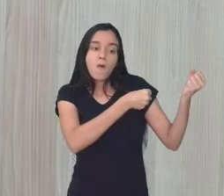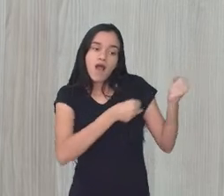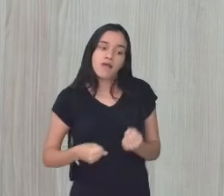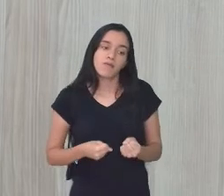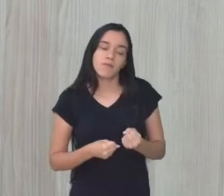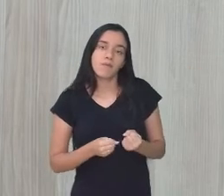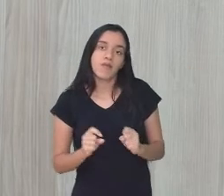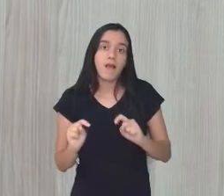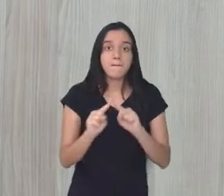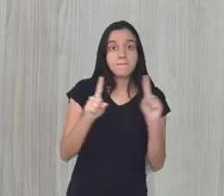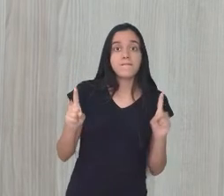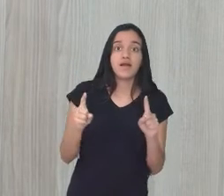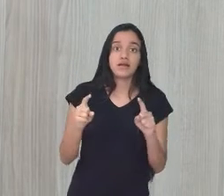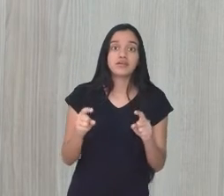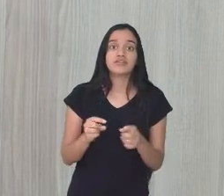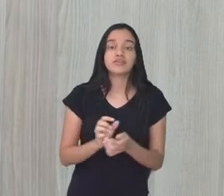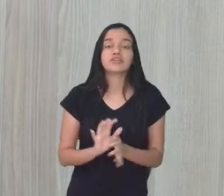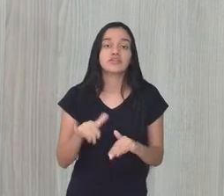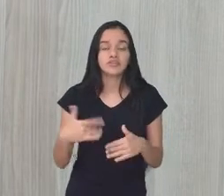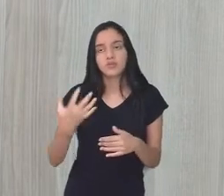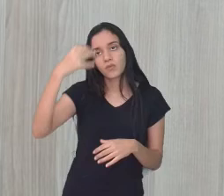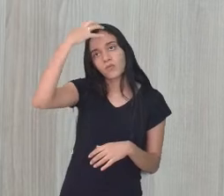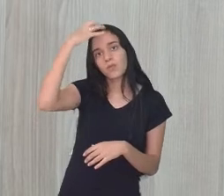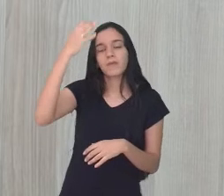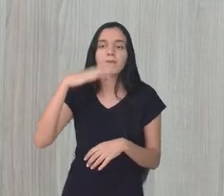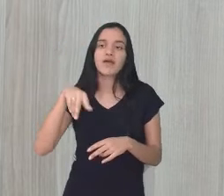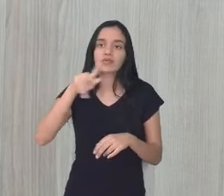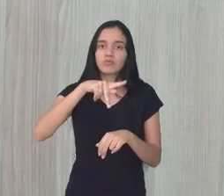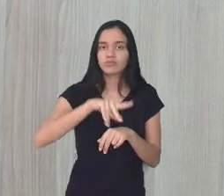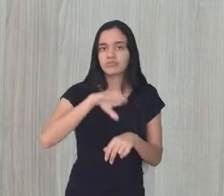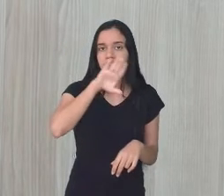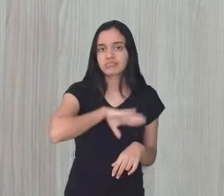que o império é uma forma de Portugal não perder completamente